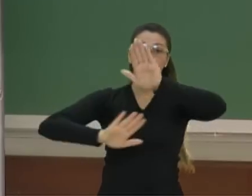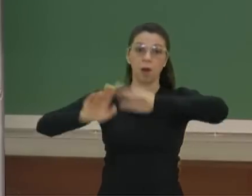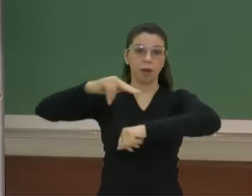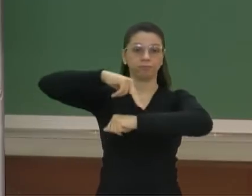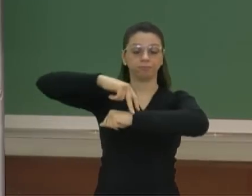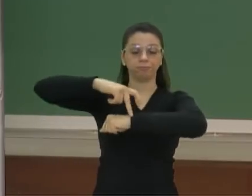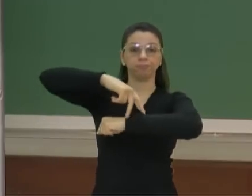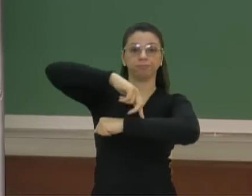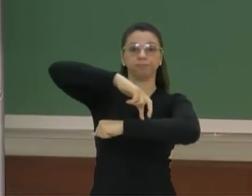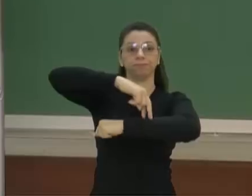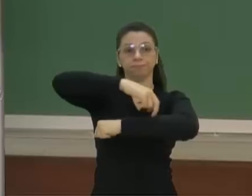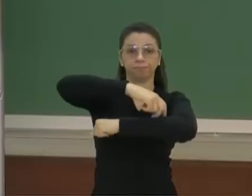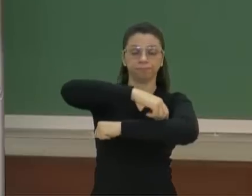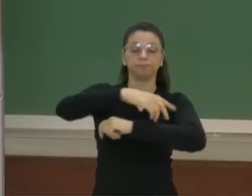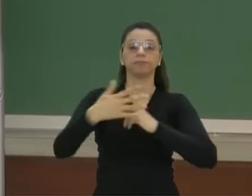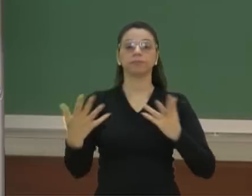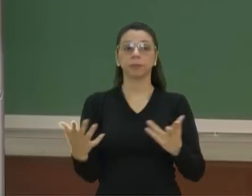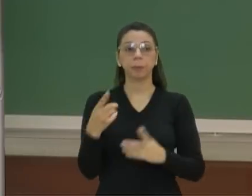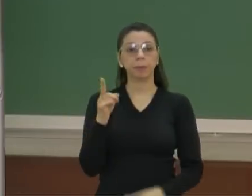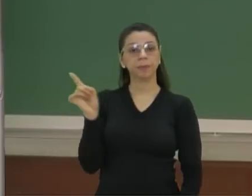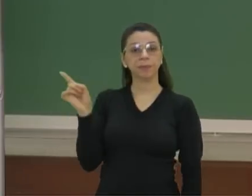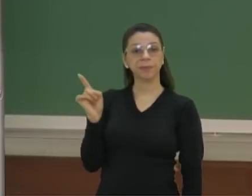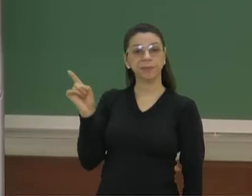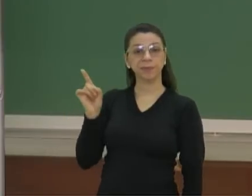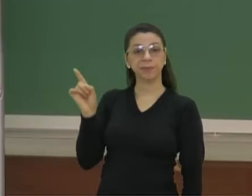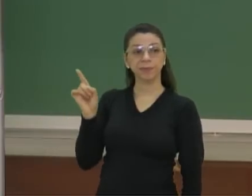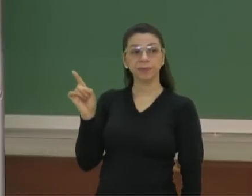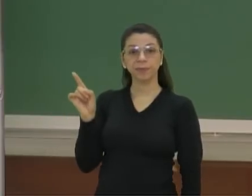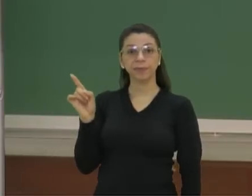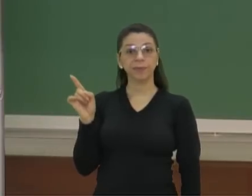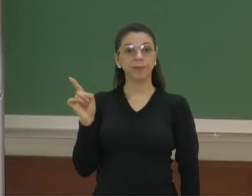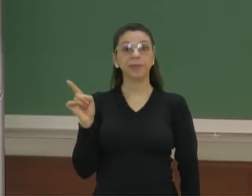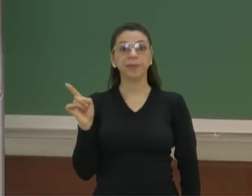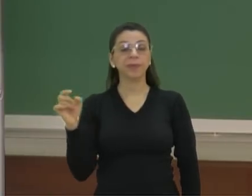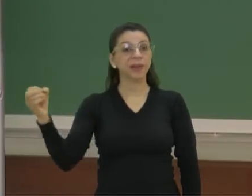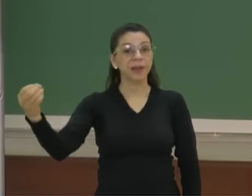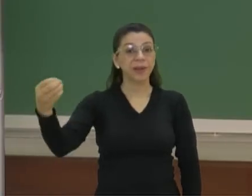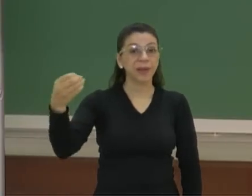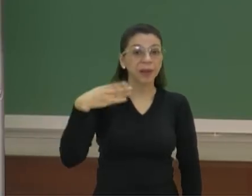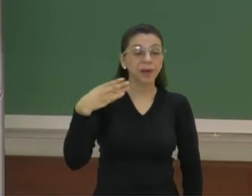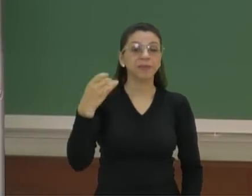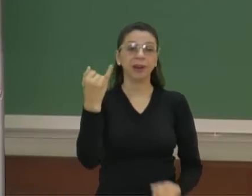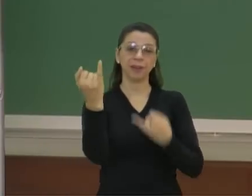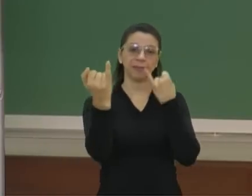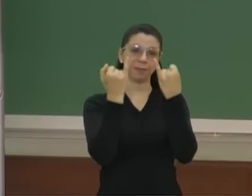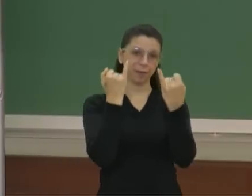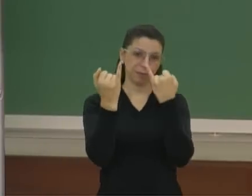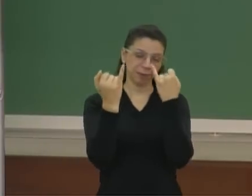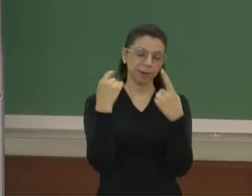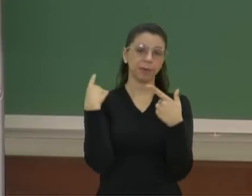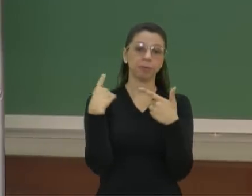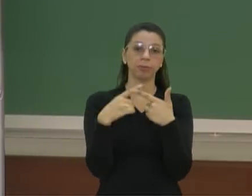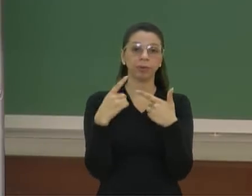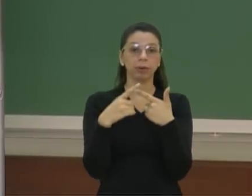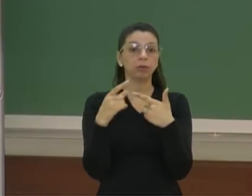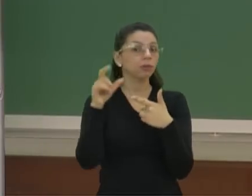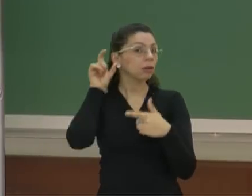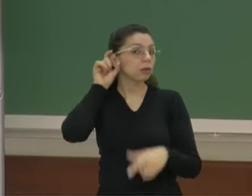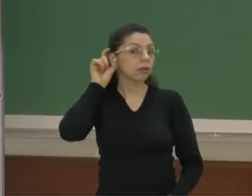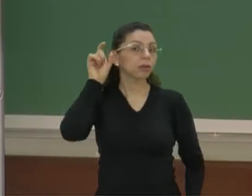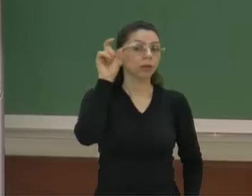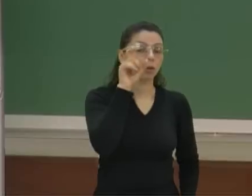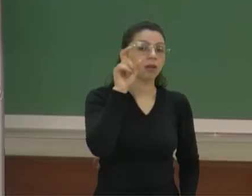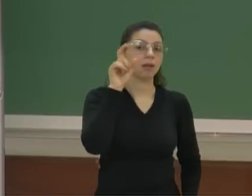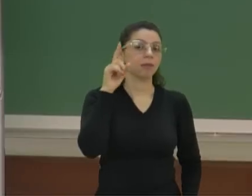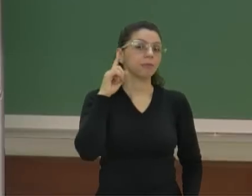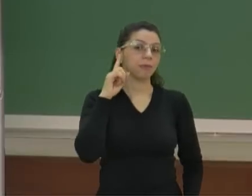Então, eu trago para vocês uma novidade. Porque eu estava falando da orelha até agora para